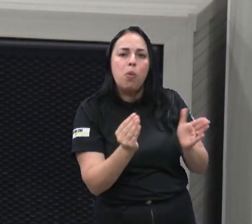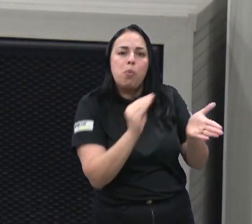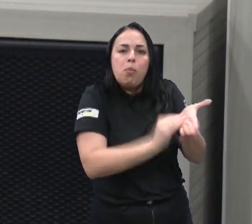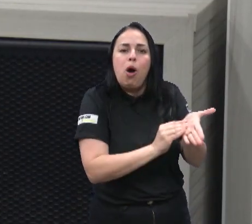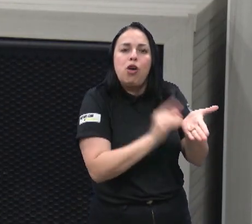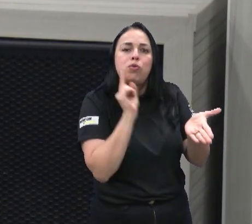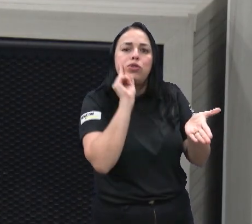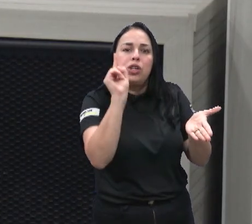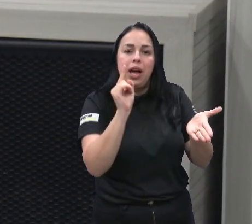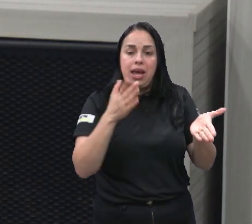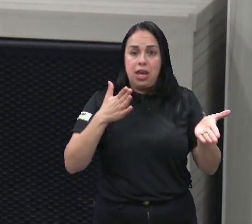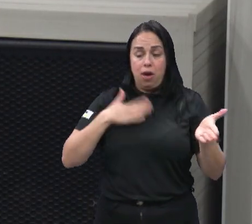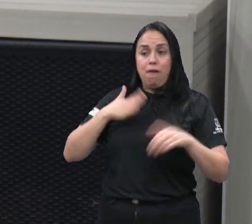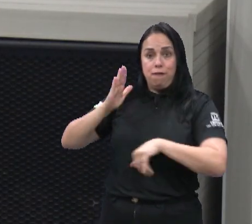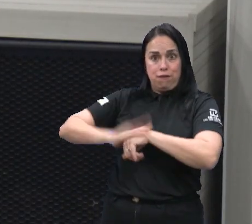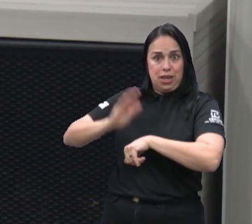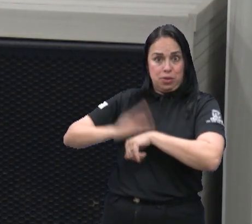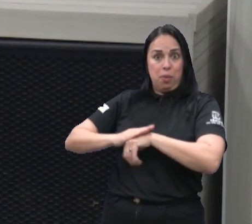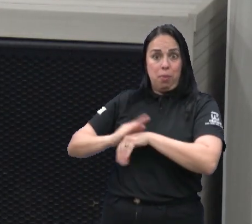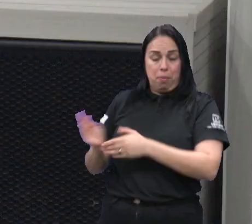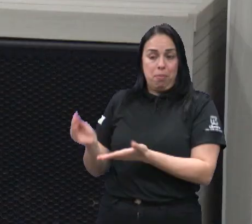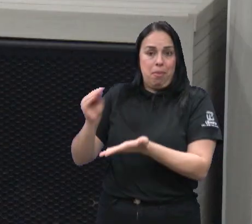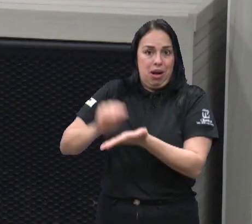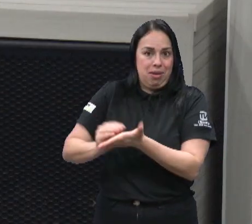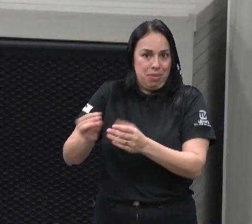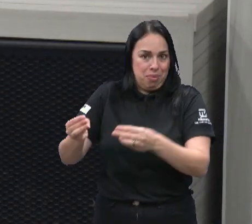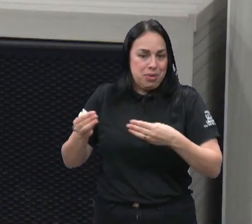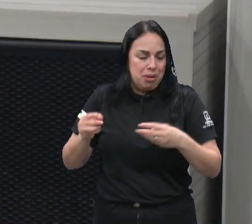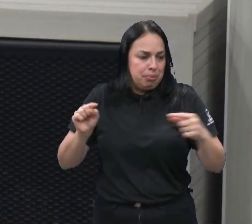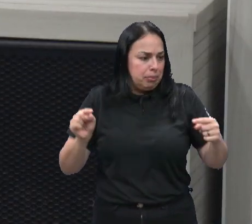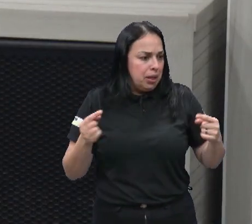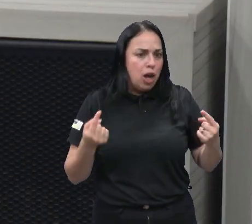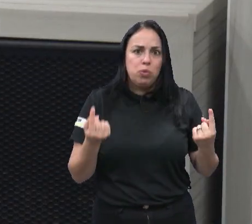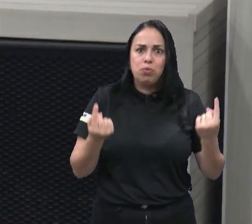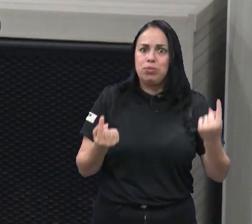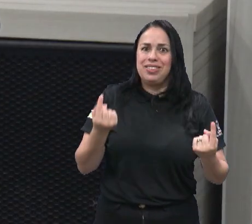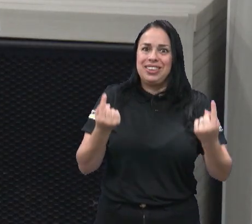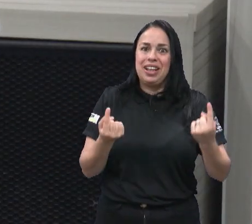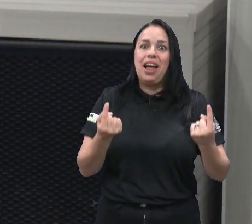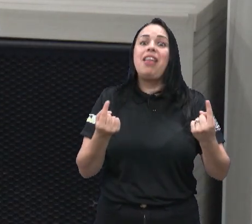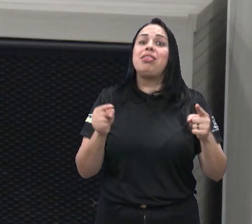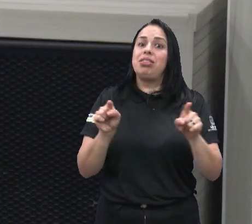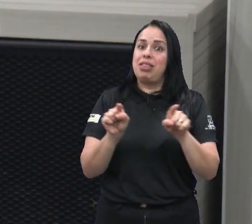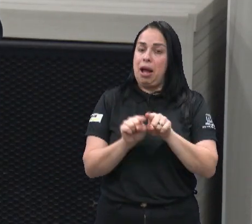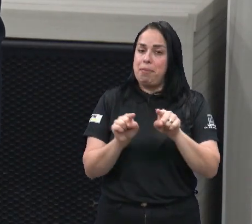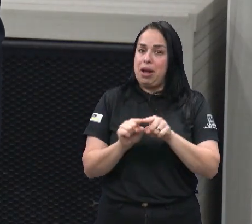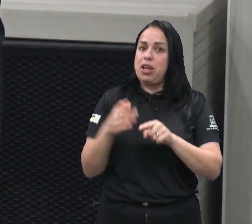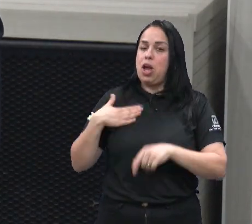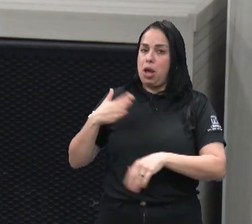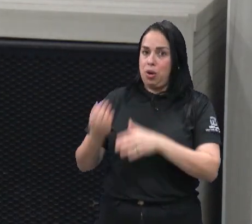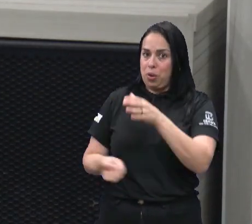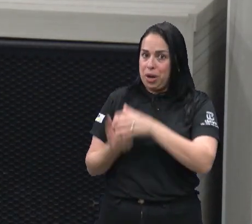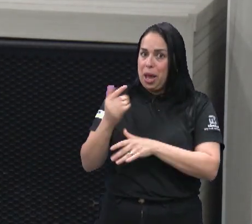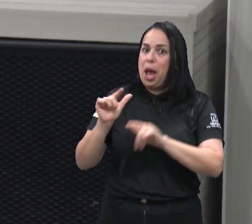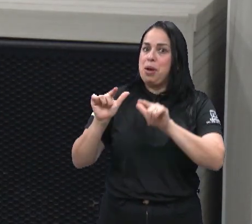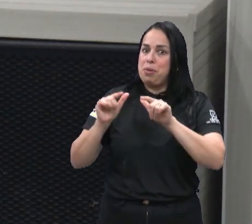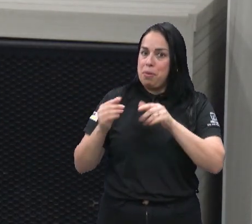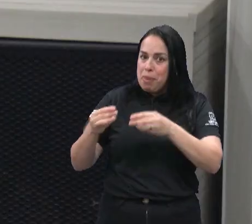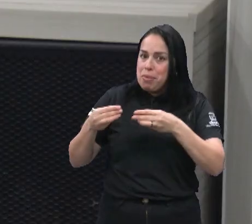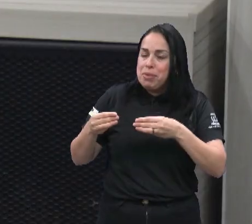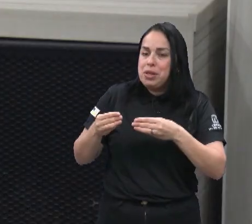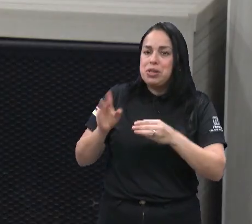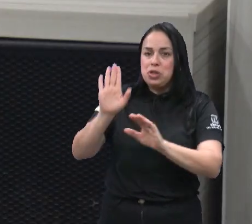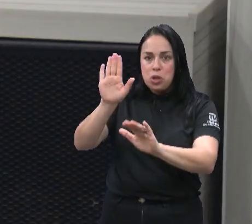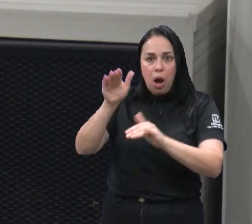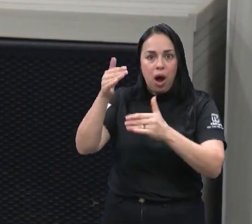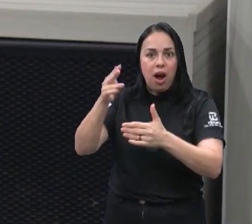ou depois da minha, mas está também registrado aqui a minha moção de reconhecimento público, né, e eu